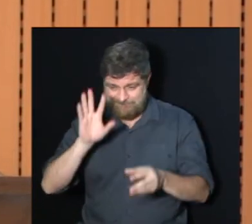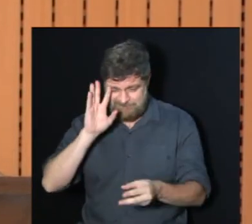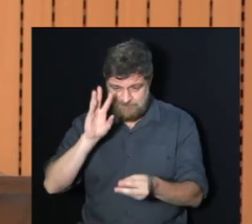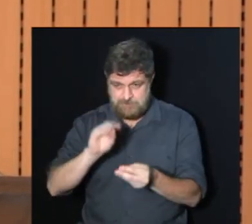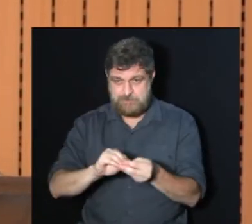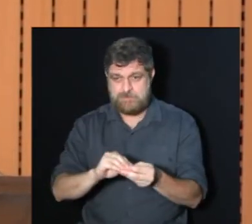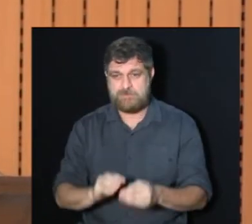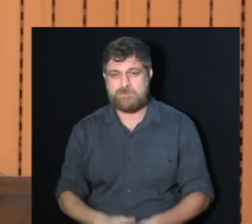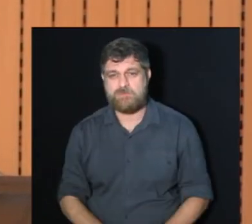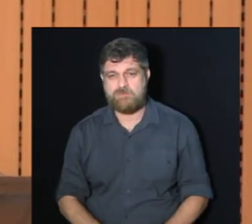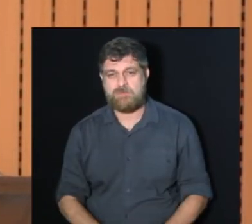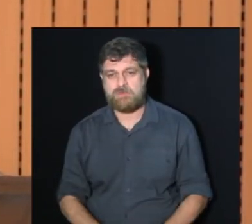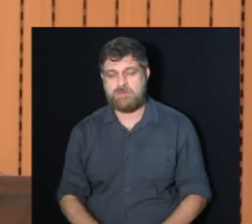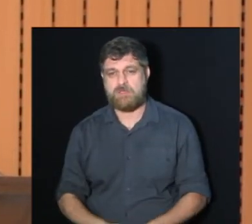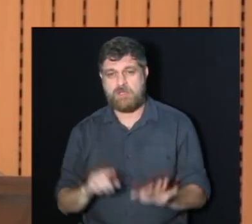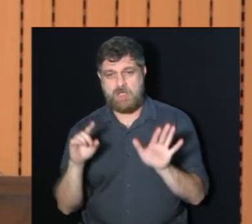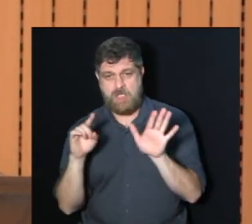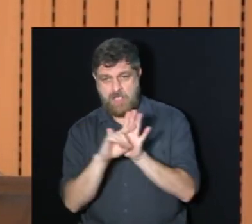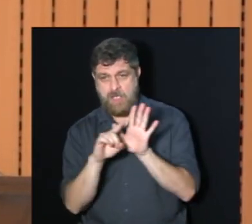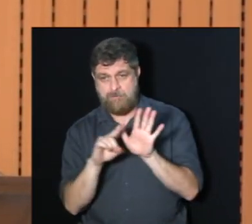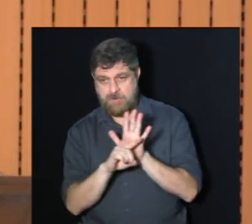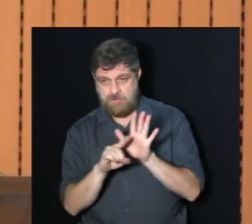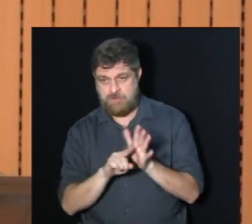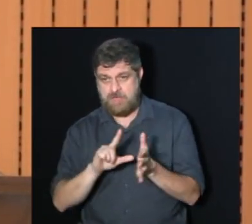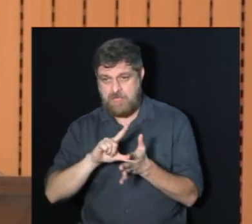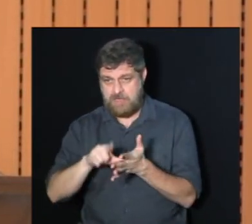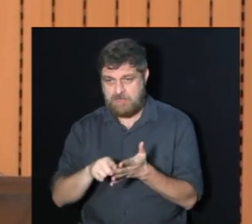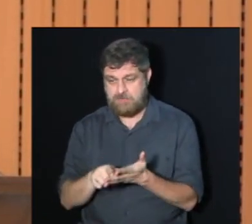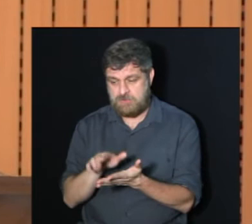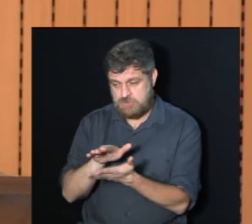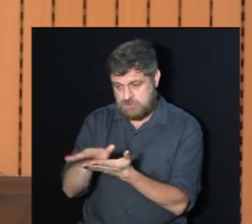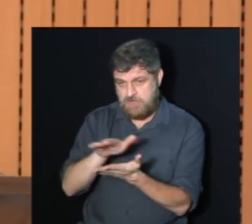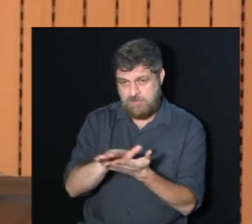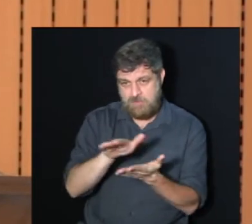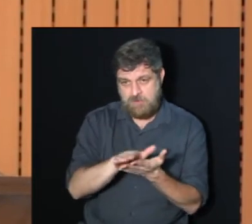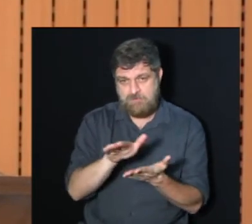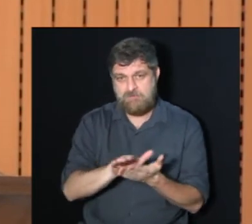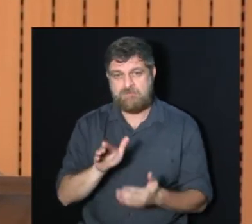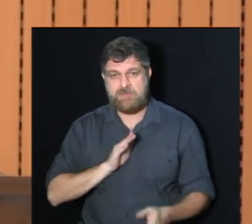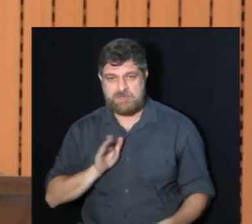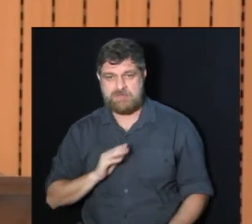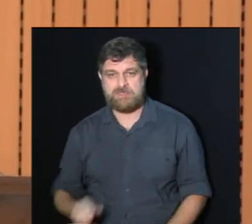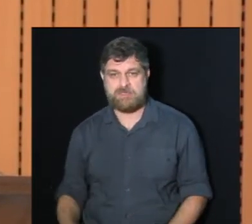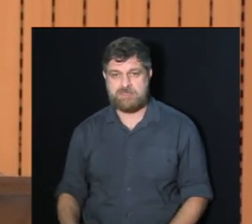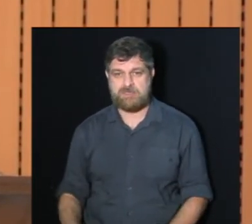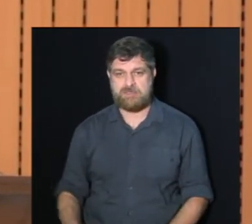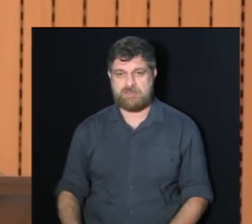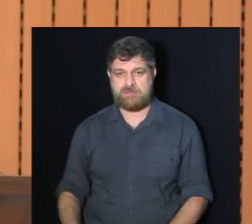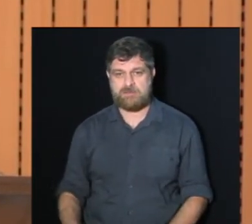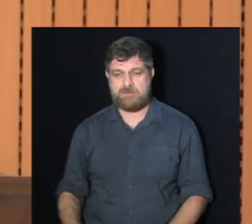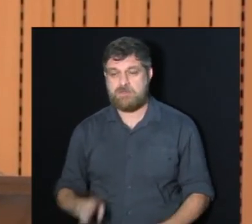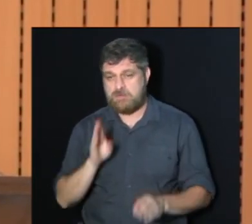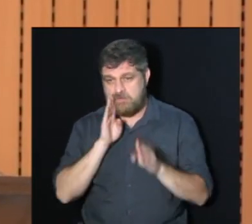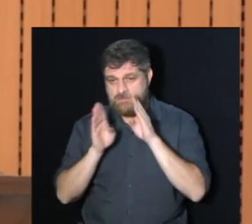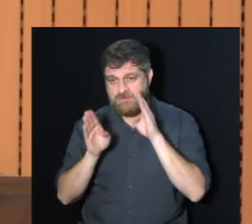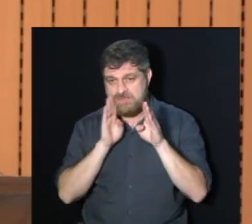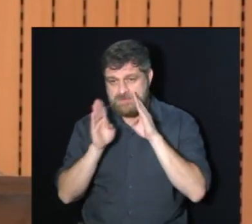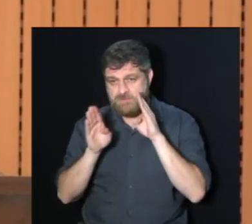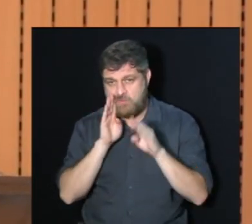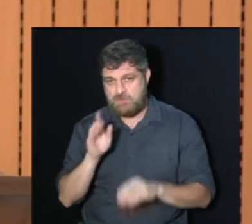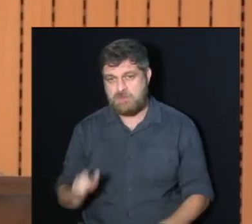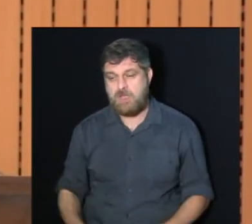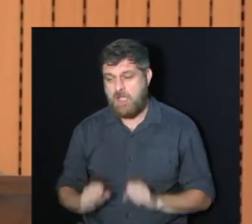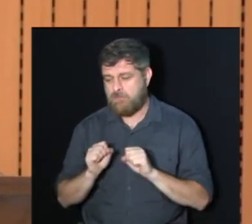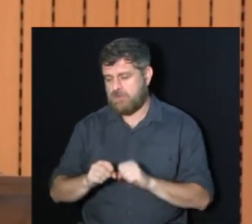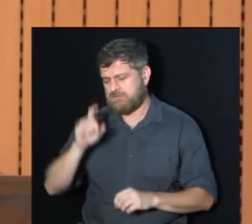Então, as perguntas que foram feitas, nós estaremos publicando nos stories e estaremos publicando na nossa página do Facebook. Podem